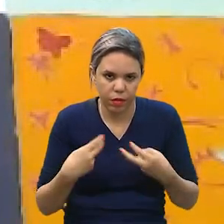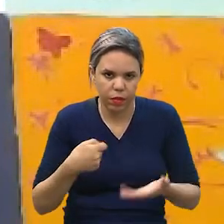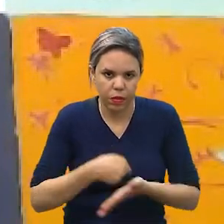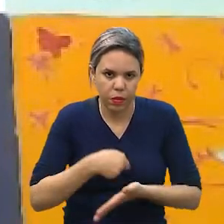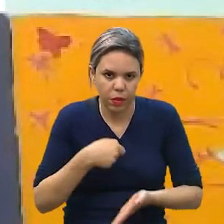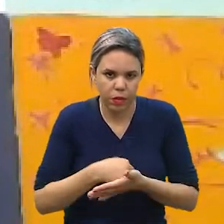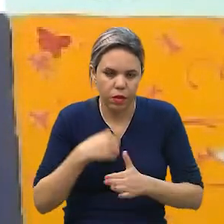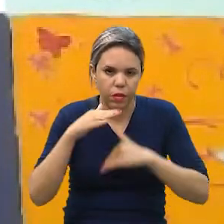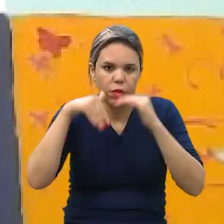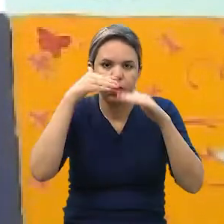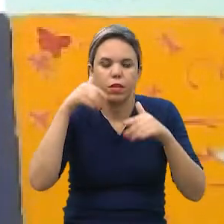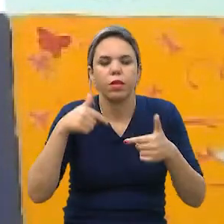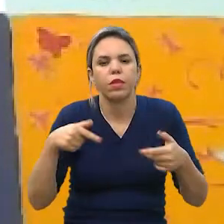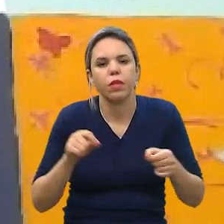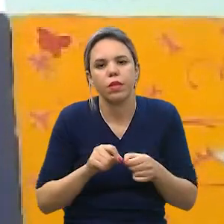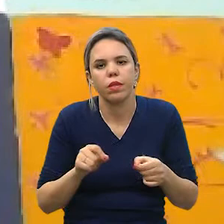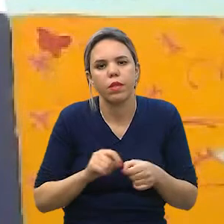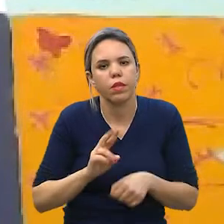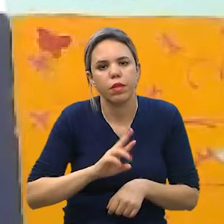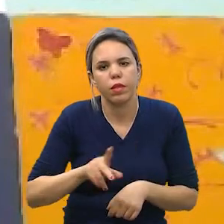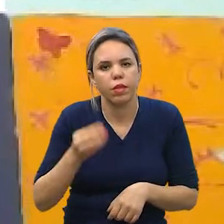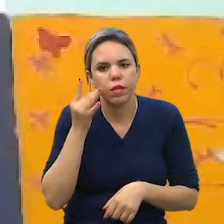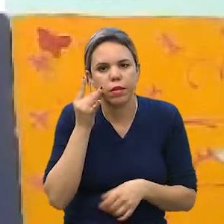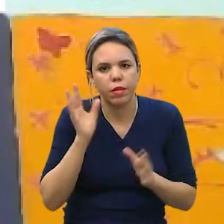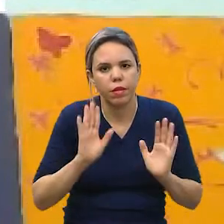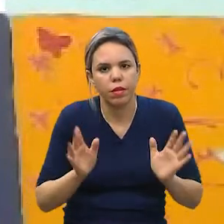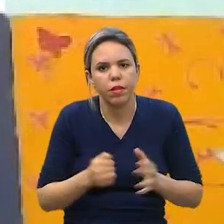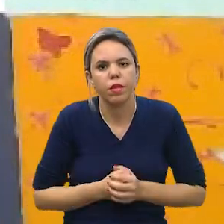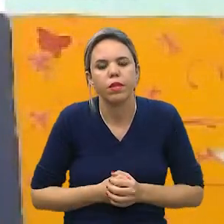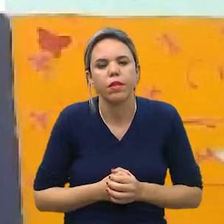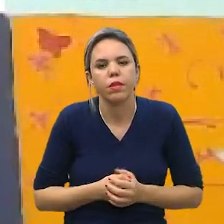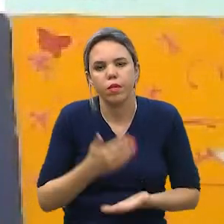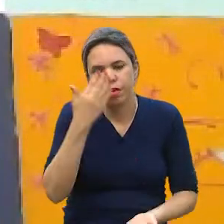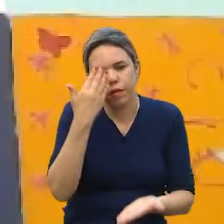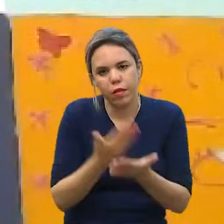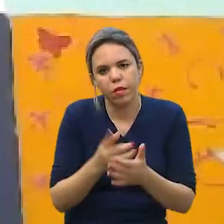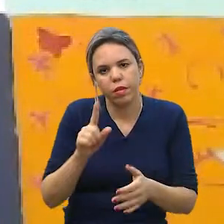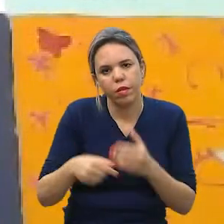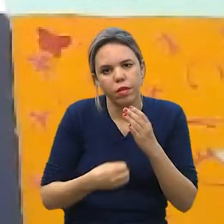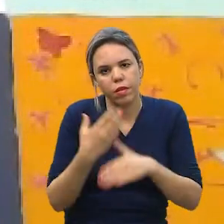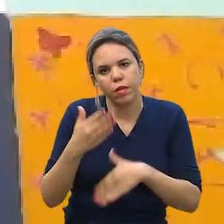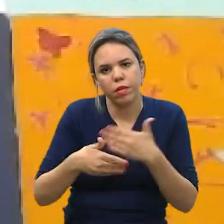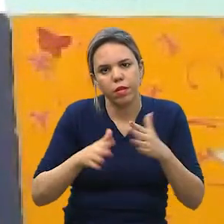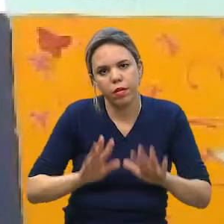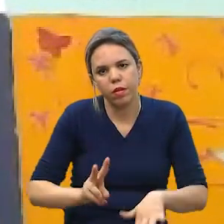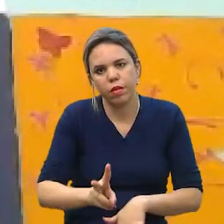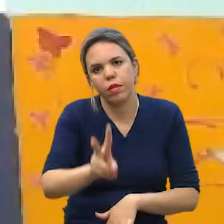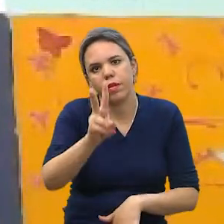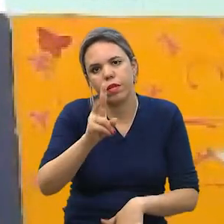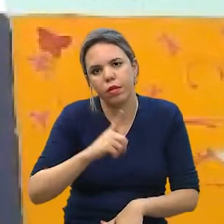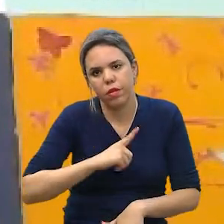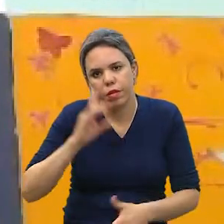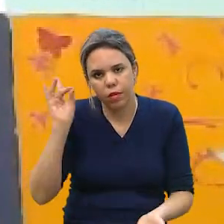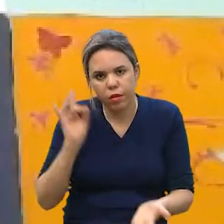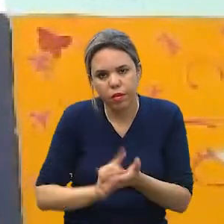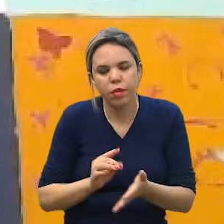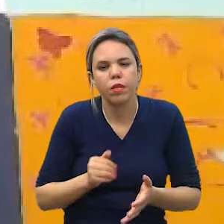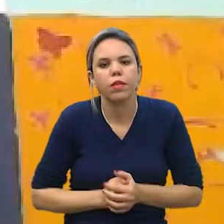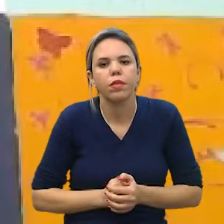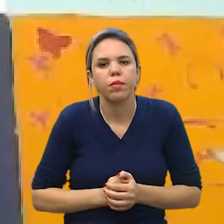obrigado a desenvolver as atividades não presenciais, mas eu acredito que isso veio para ficar, então que a gente tem que